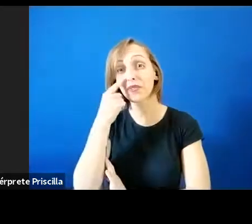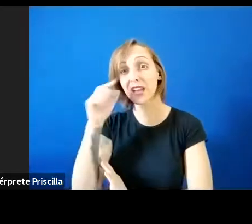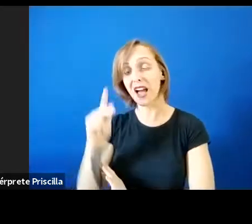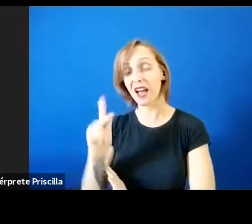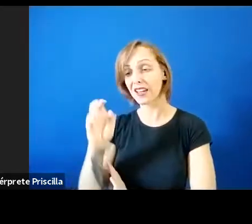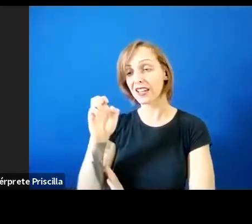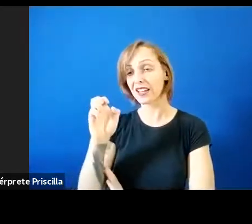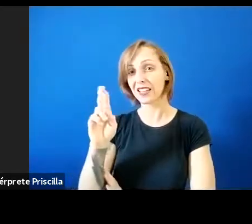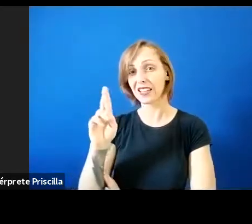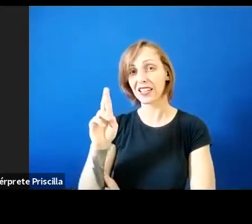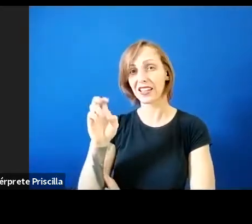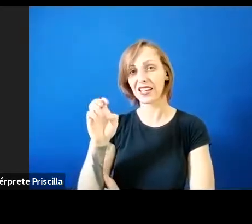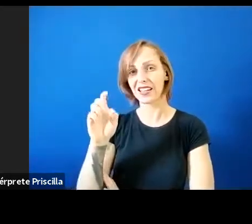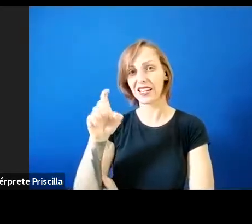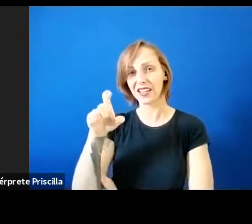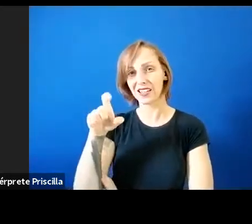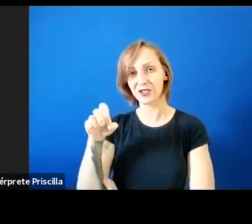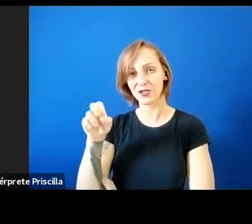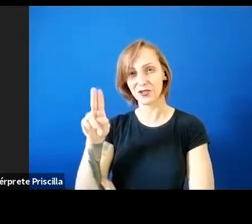eu